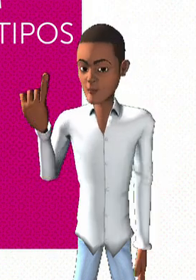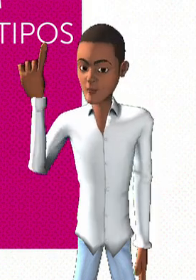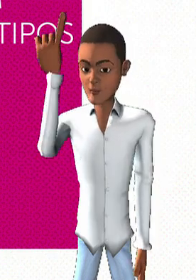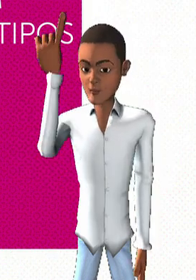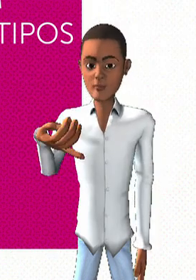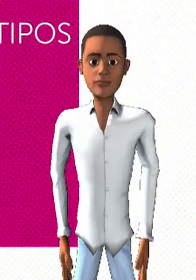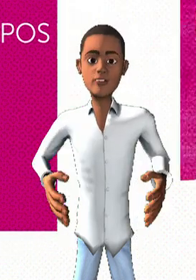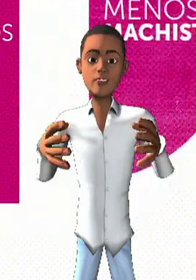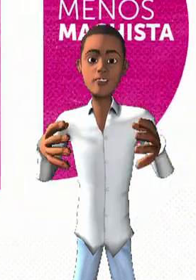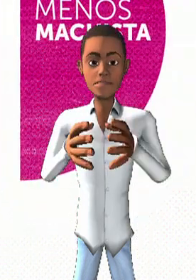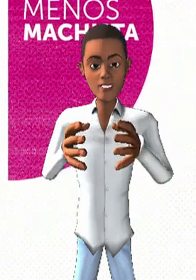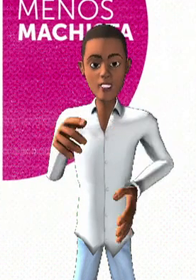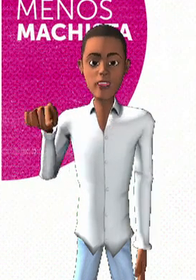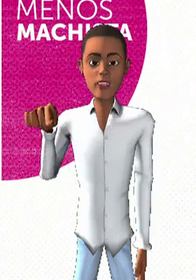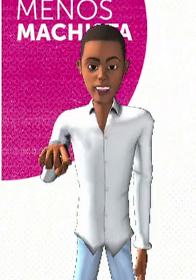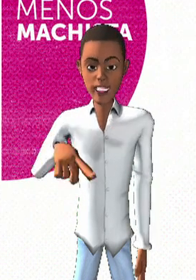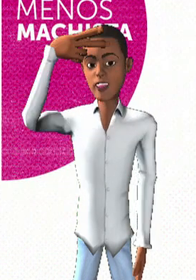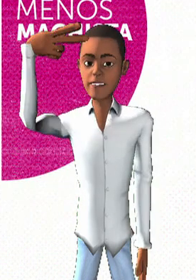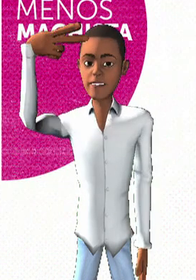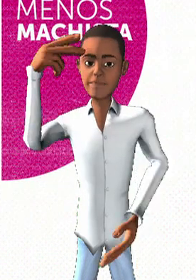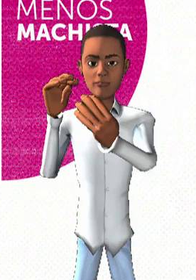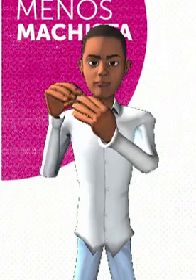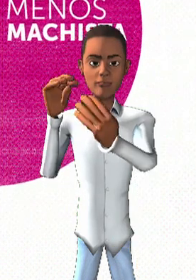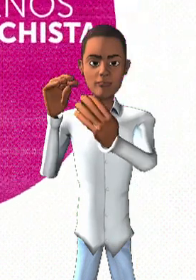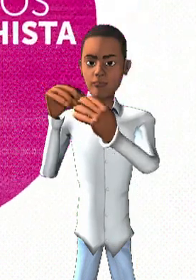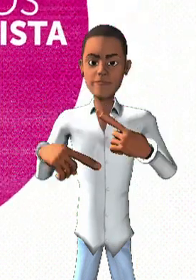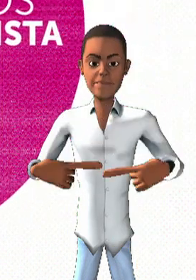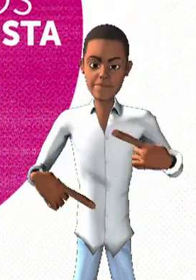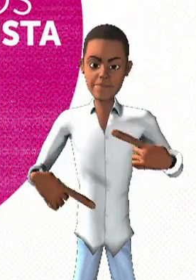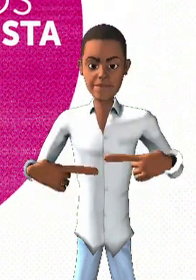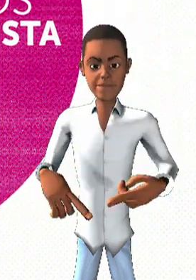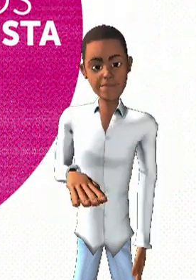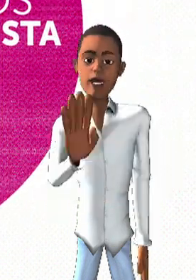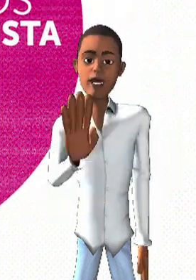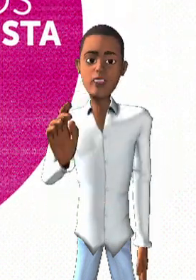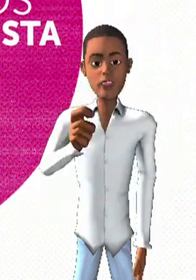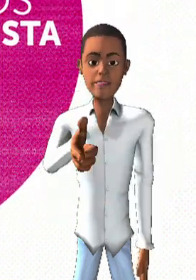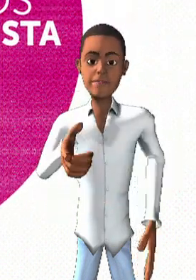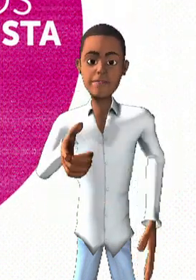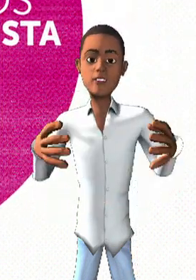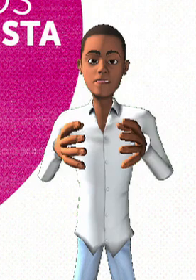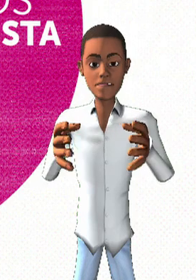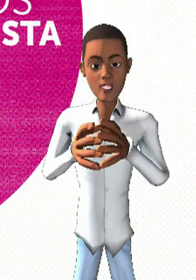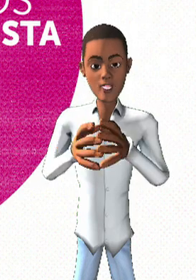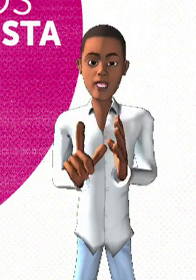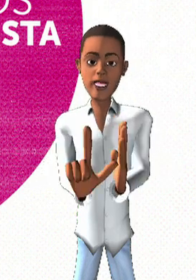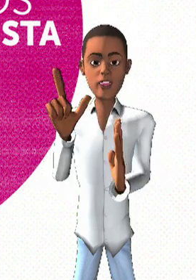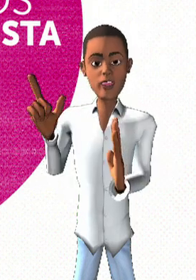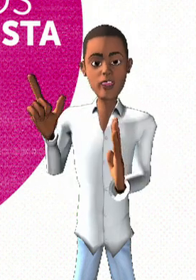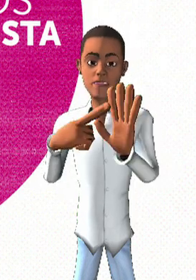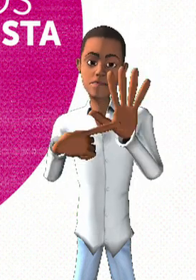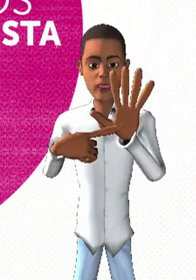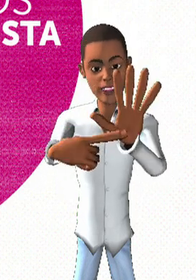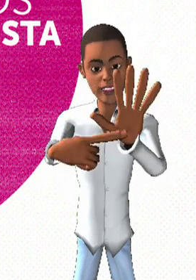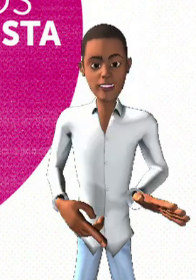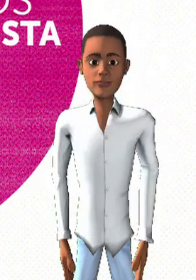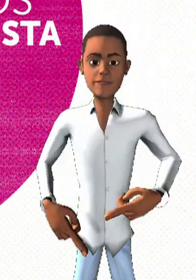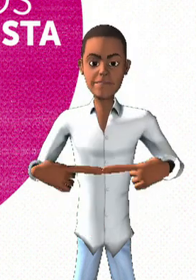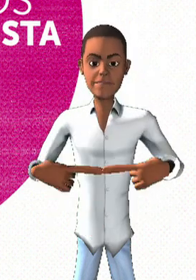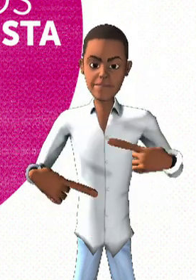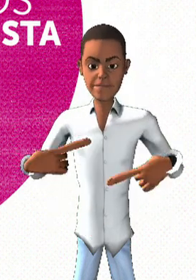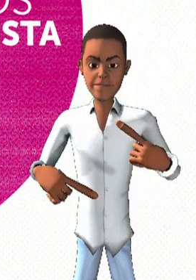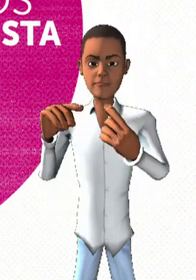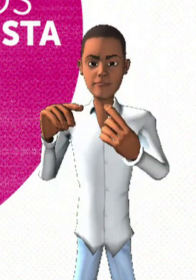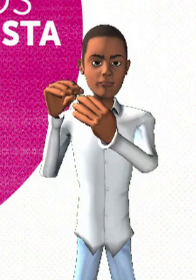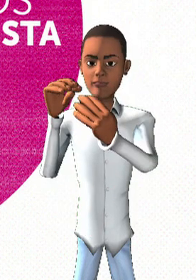de igualdade. No outro extremo, nesse grupo, as pessoas discordam mais que todos os outros em relação a todas essas crenças.